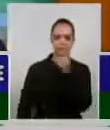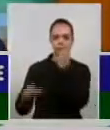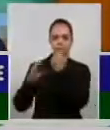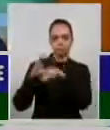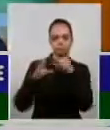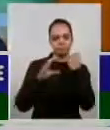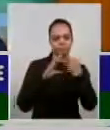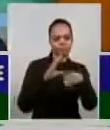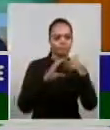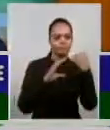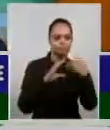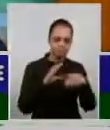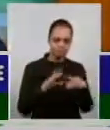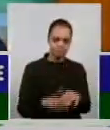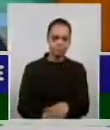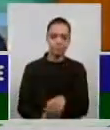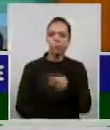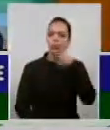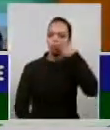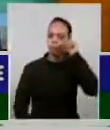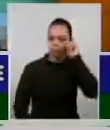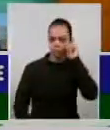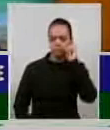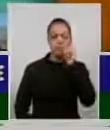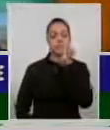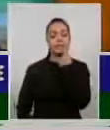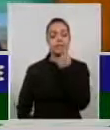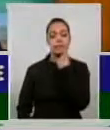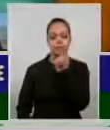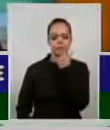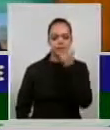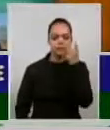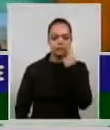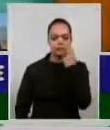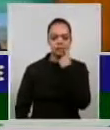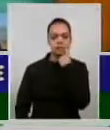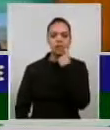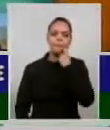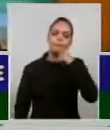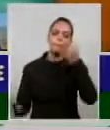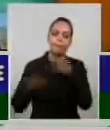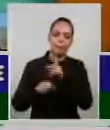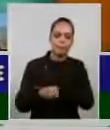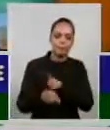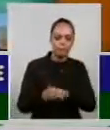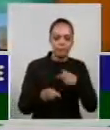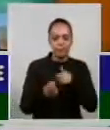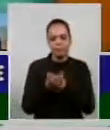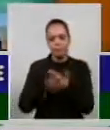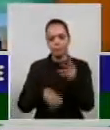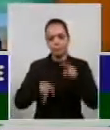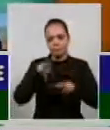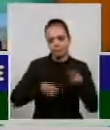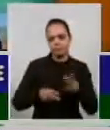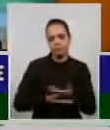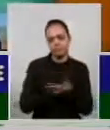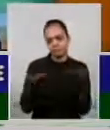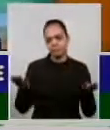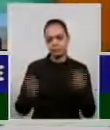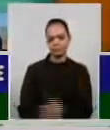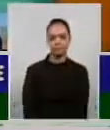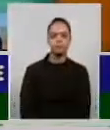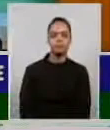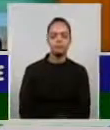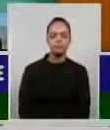senhores no formato digital na sexta-feira. Nesse momento, eu coloco para apreciação dos senhores